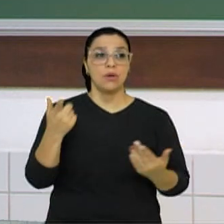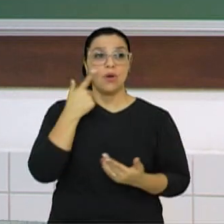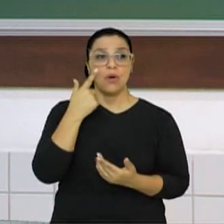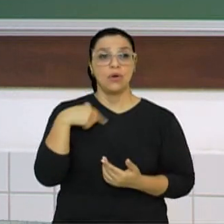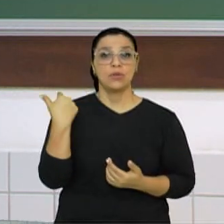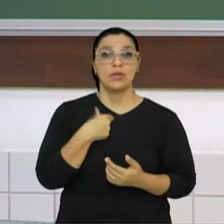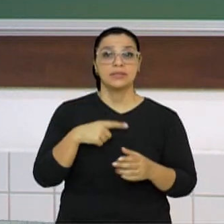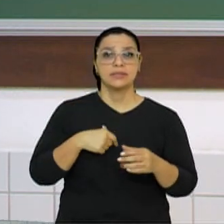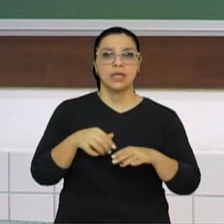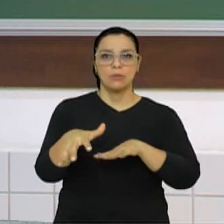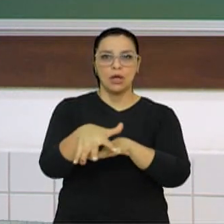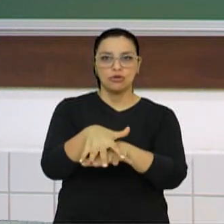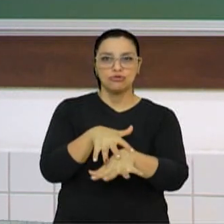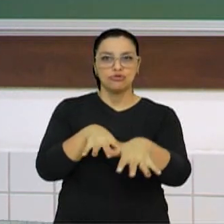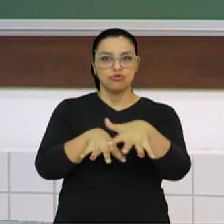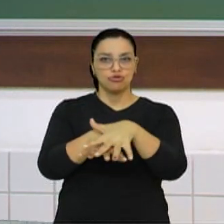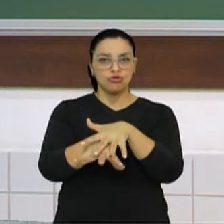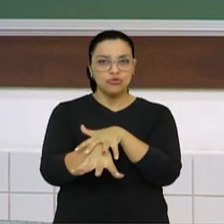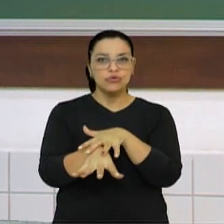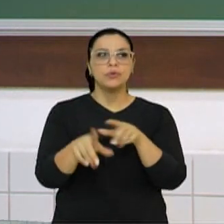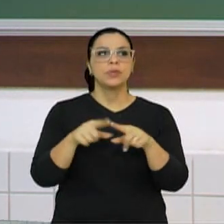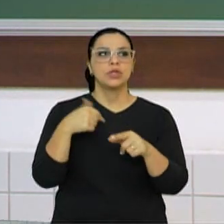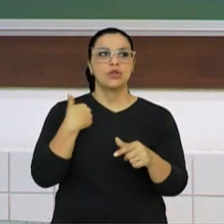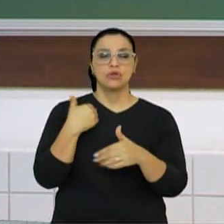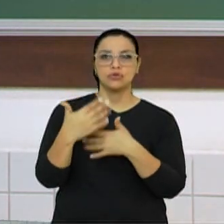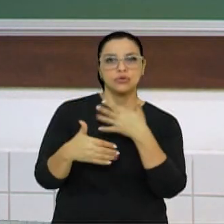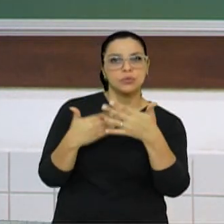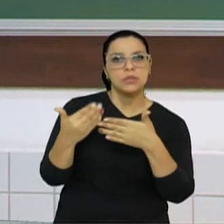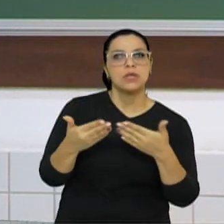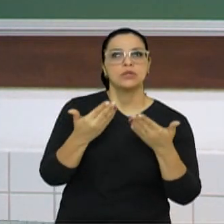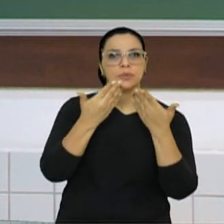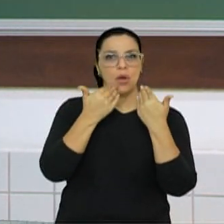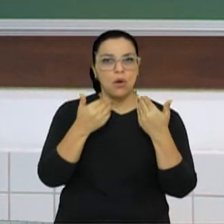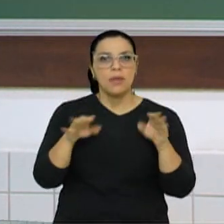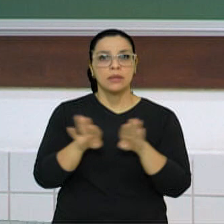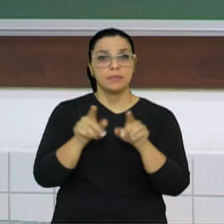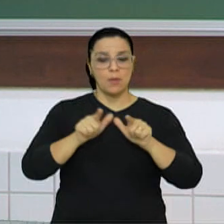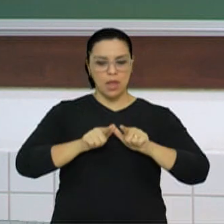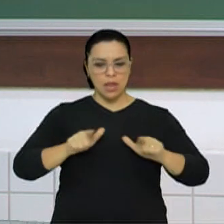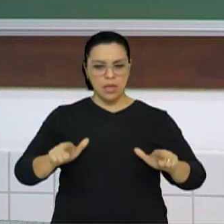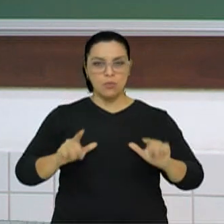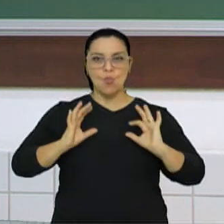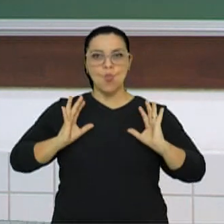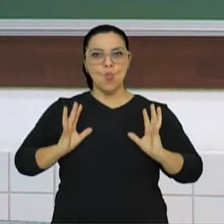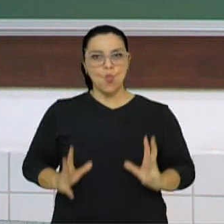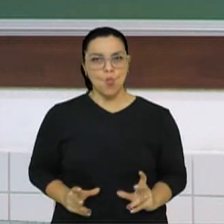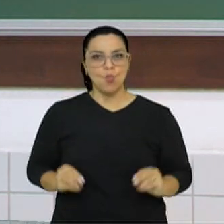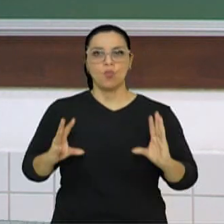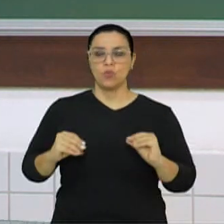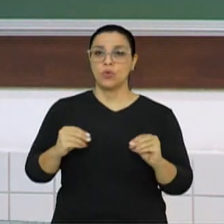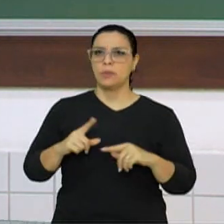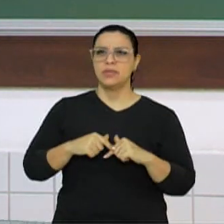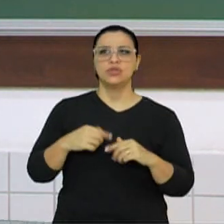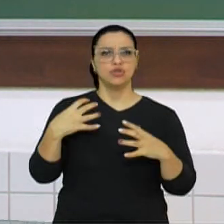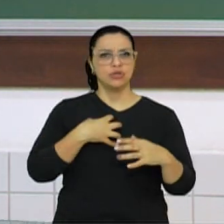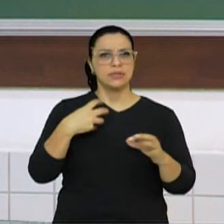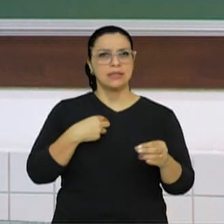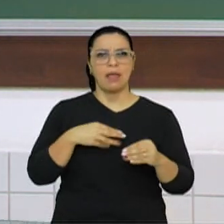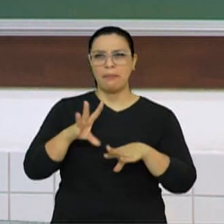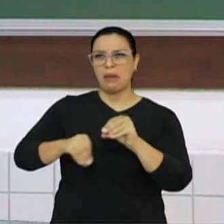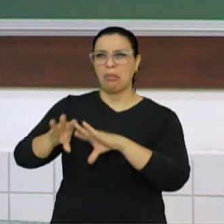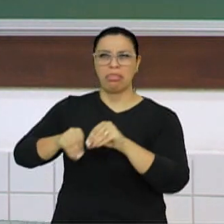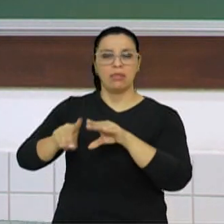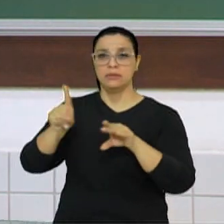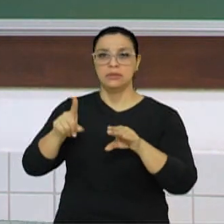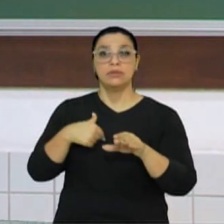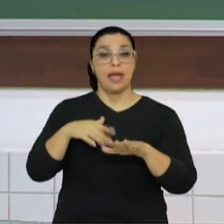gente, trouxe uma luvinha aqui, porque todo o processo, como a gente vai comer, tem que ser muito bem higiênico, né? Então a gente não pode simplesmente ali pegar com a mão,